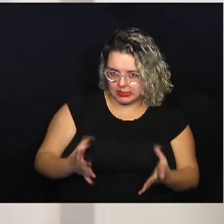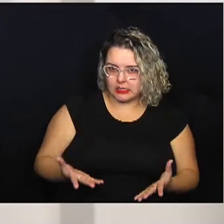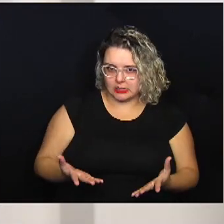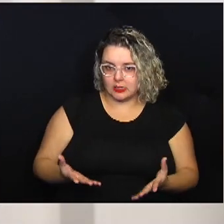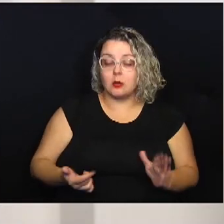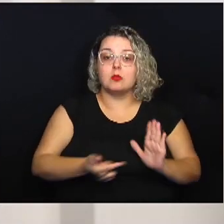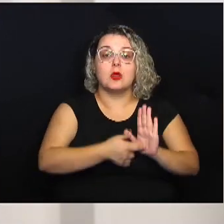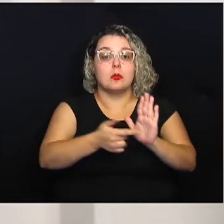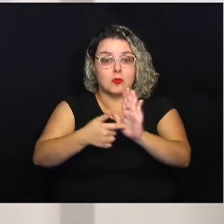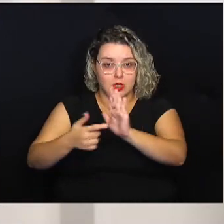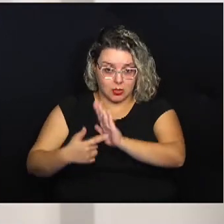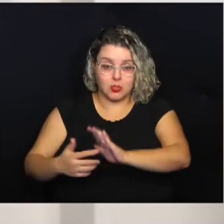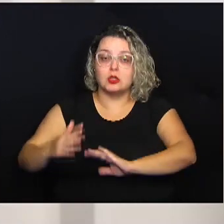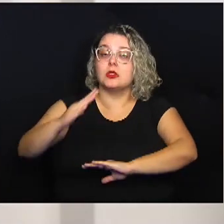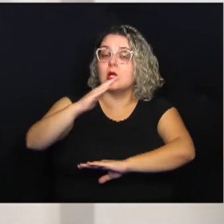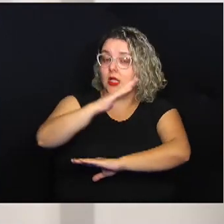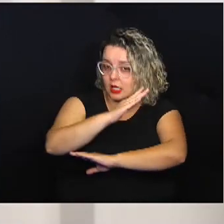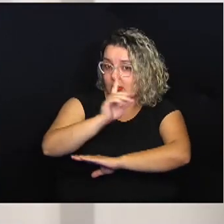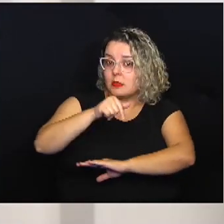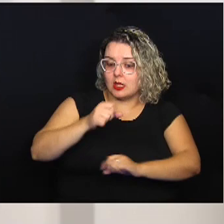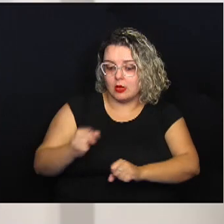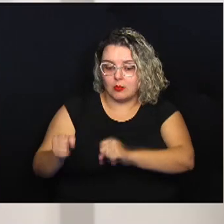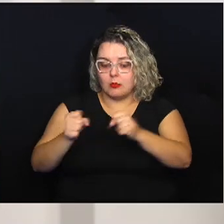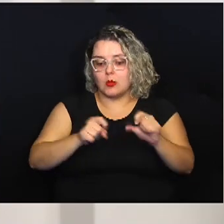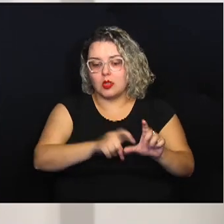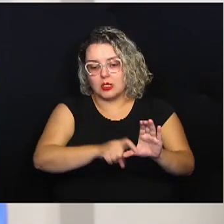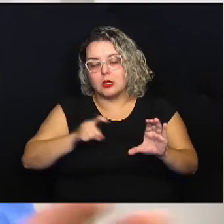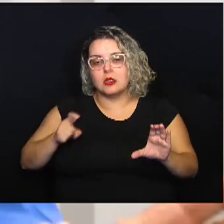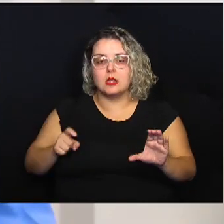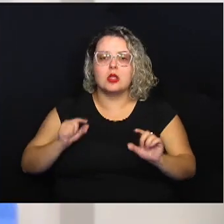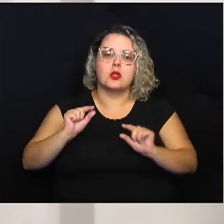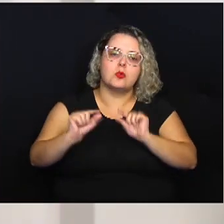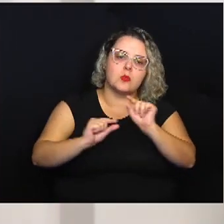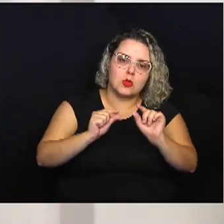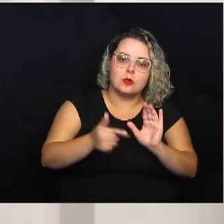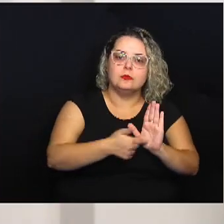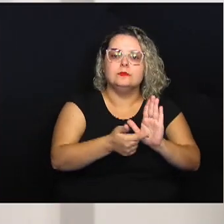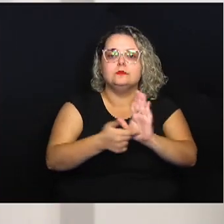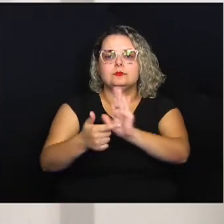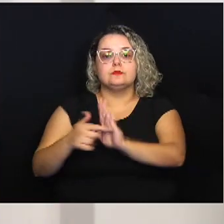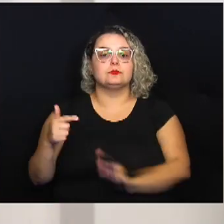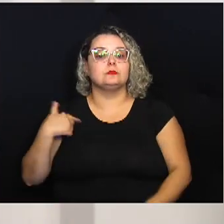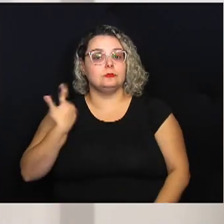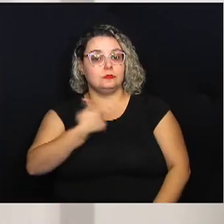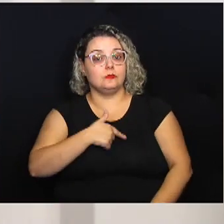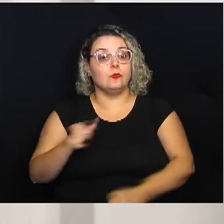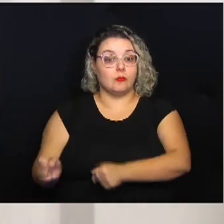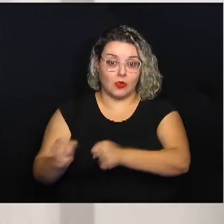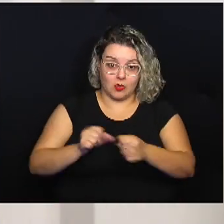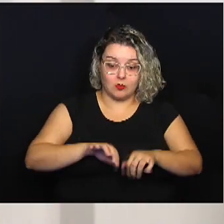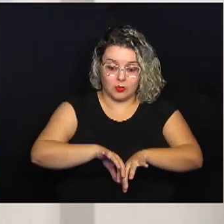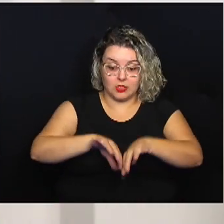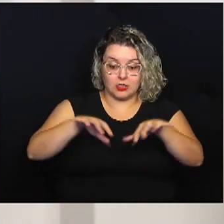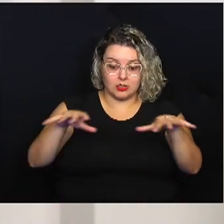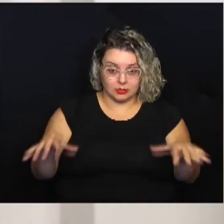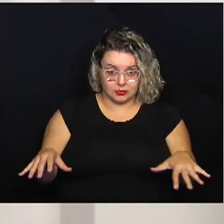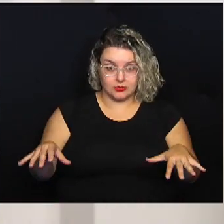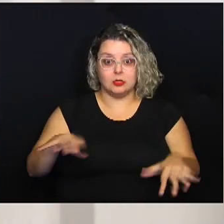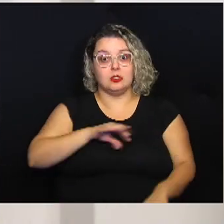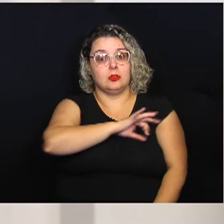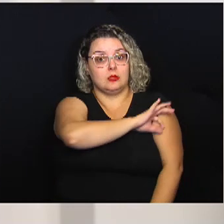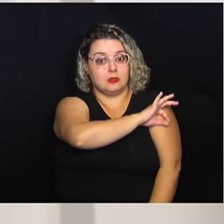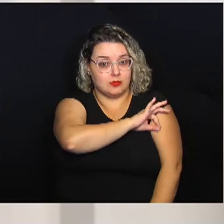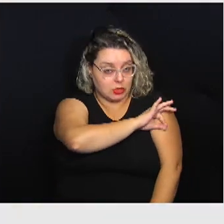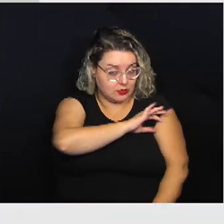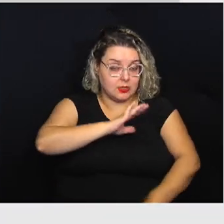mostrar que a Câmara é um poder independente. Isso aos poucos vai mostrando que somos poderes separados, né? Prefeitura e